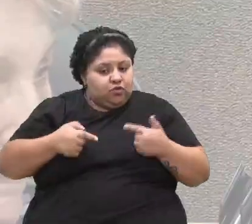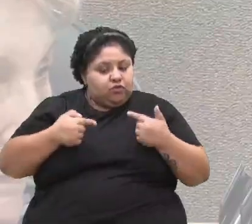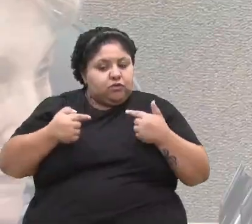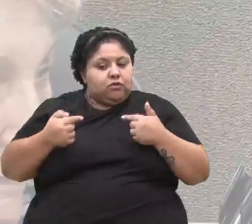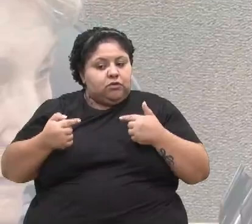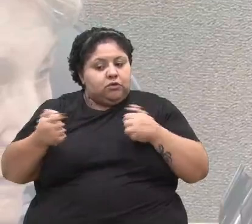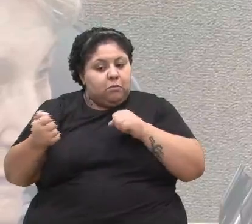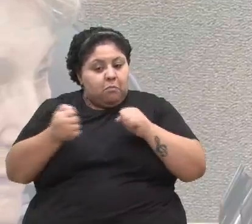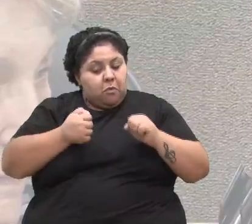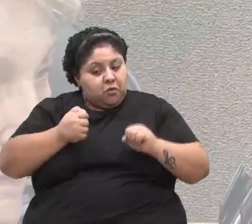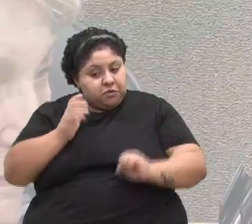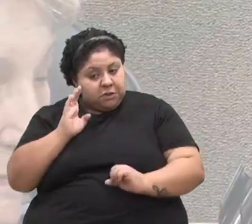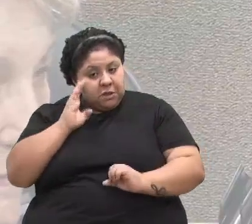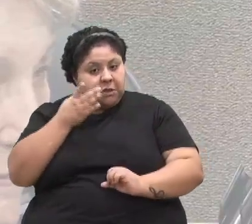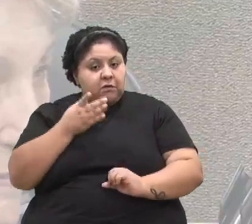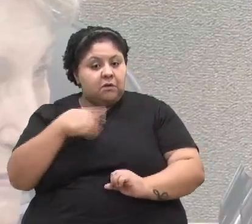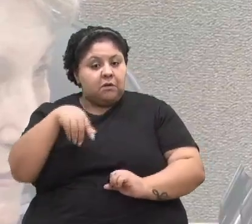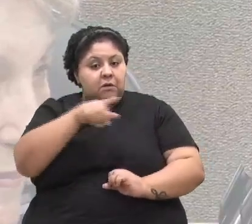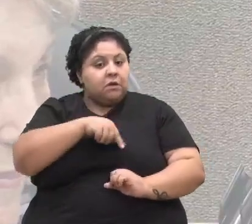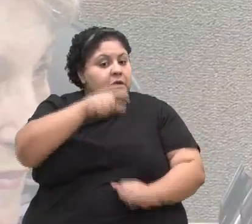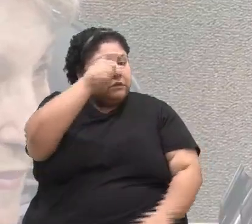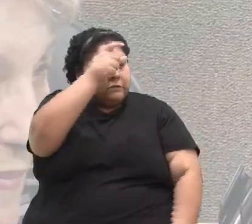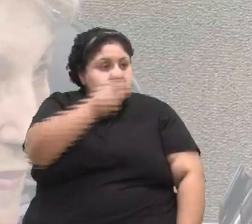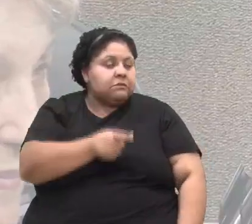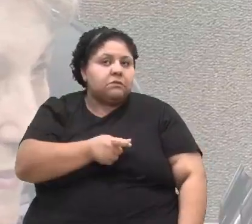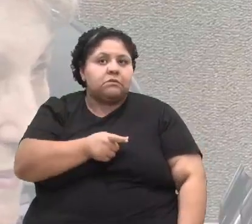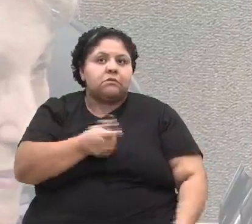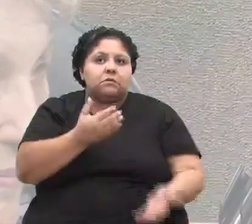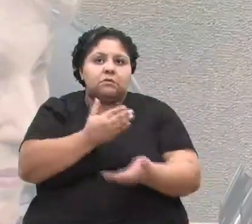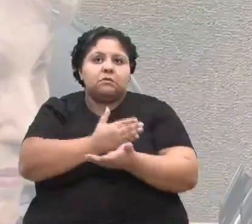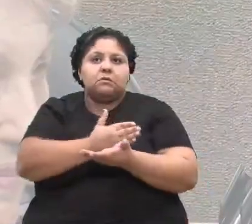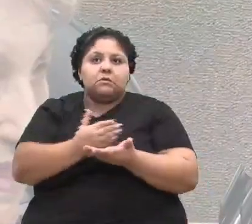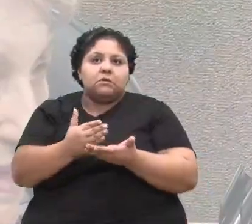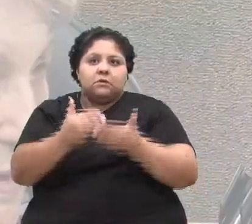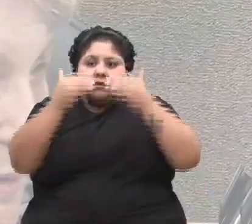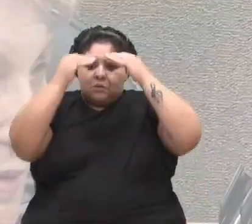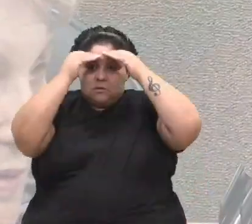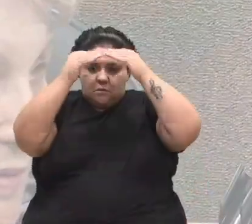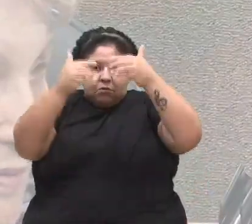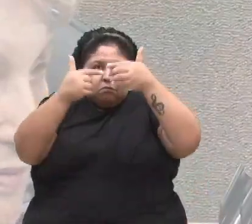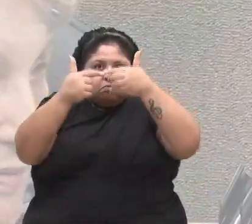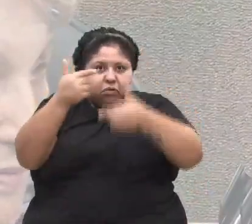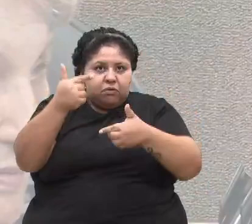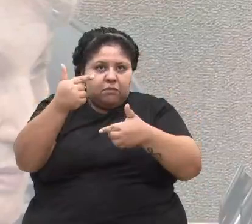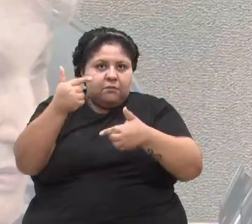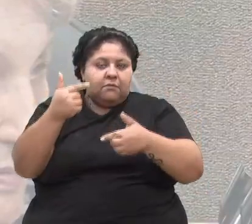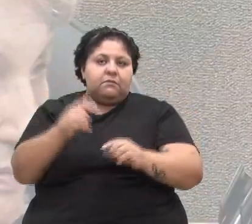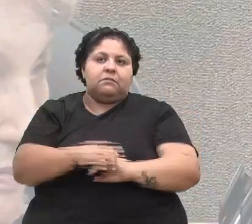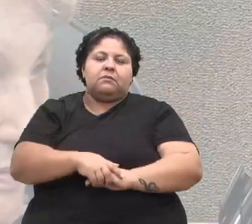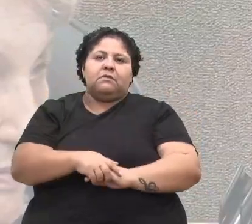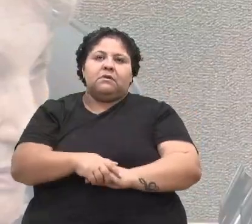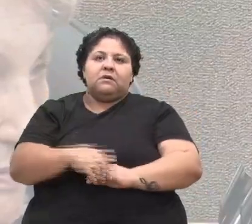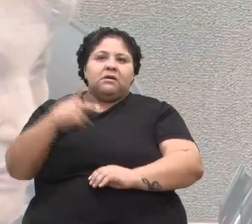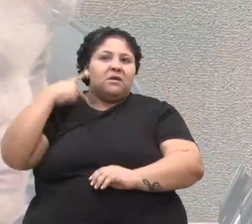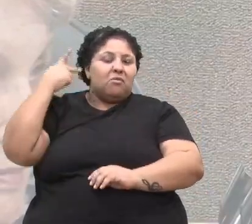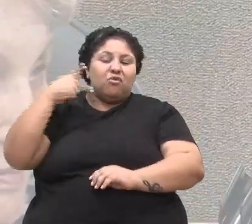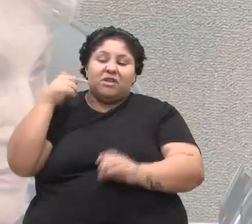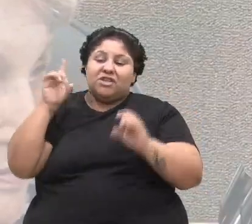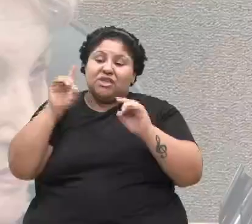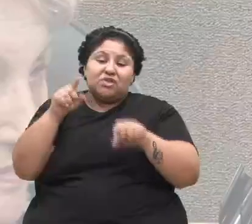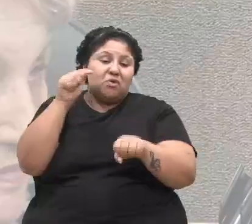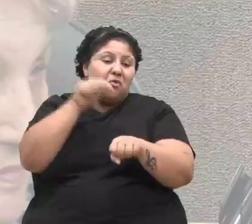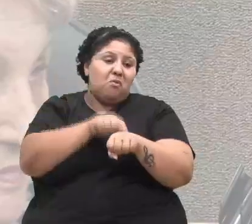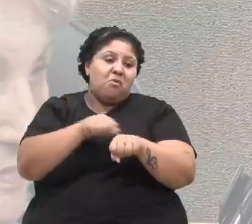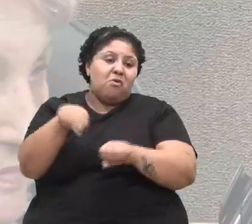avizinhar, que as pessoas começam a se desrespeitar. E a política é só um momento.